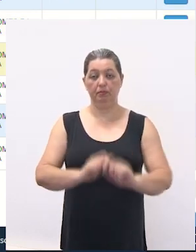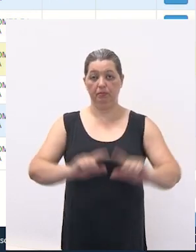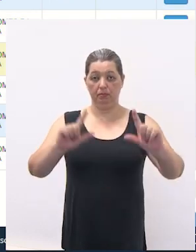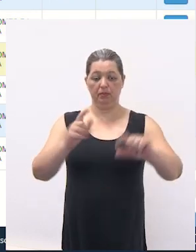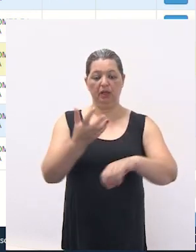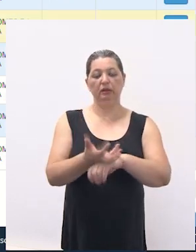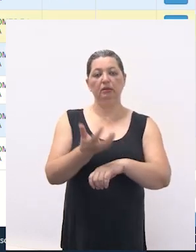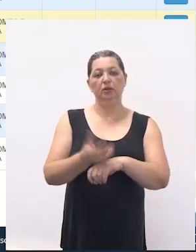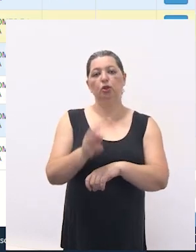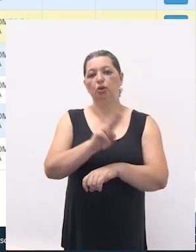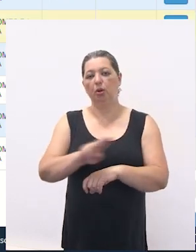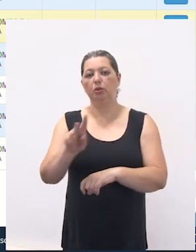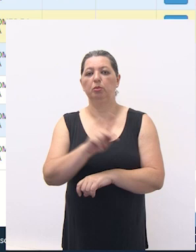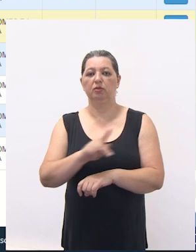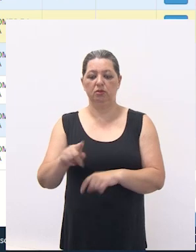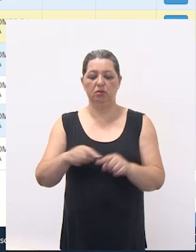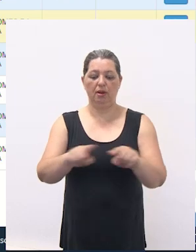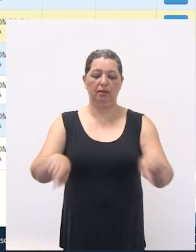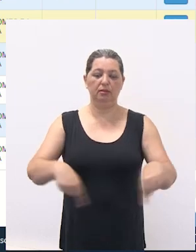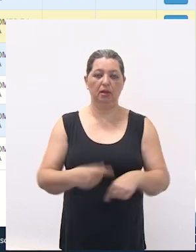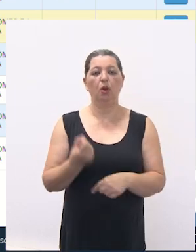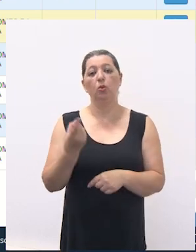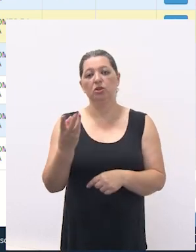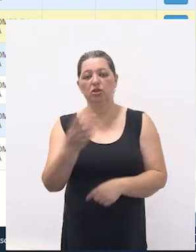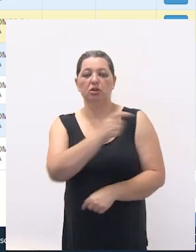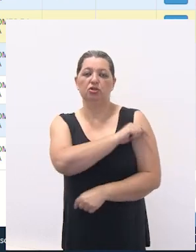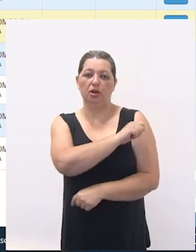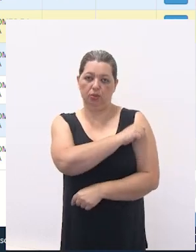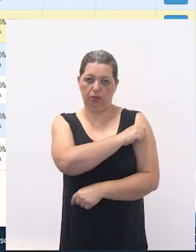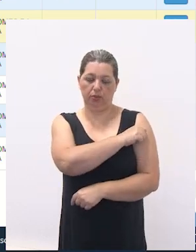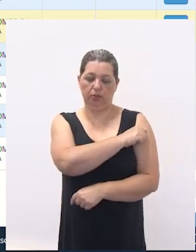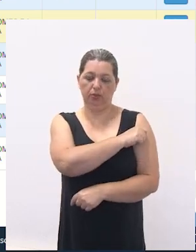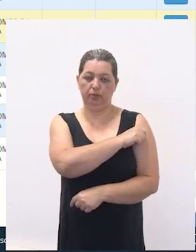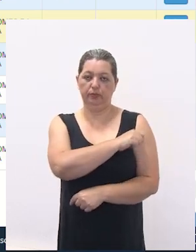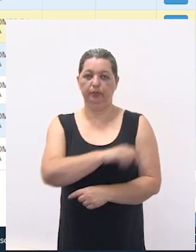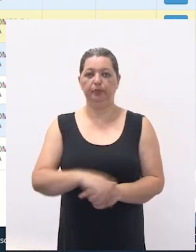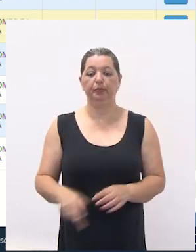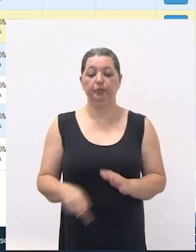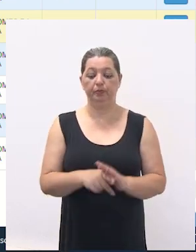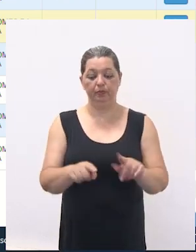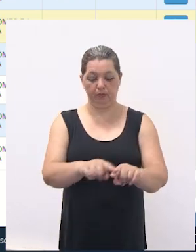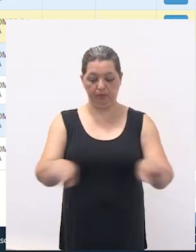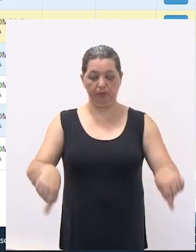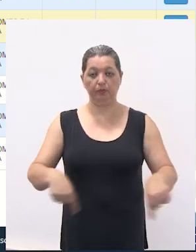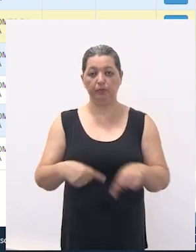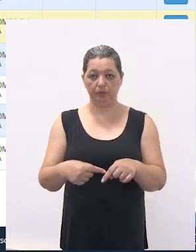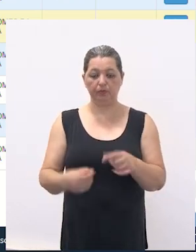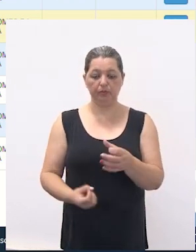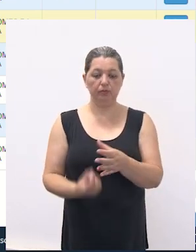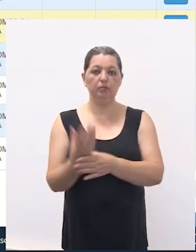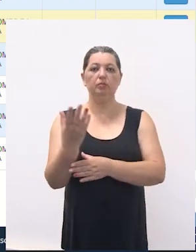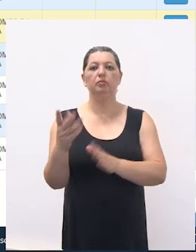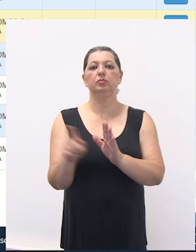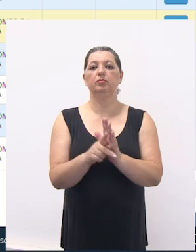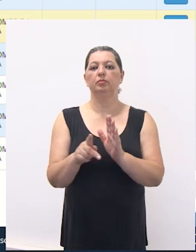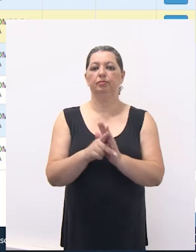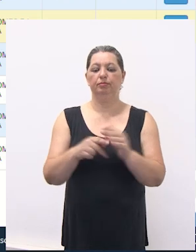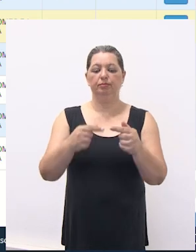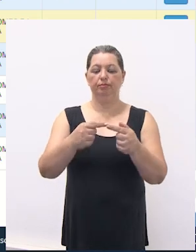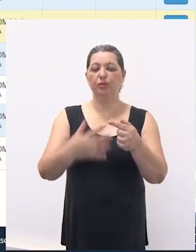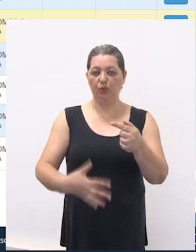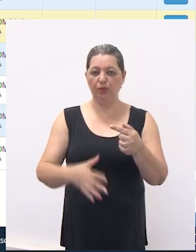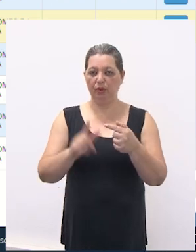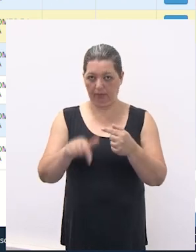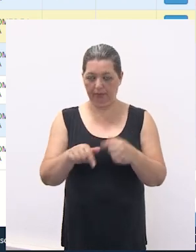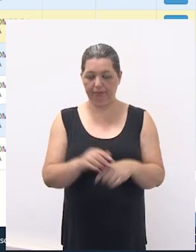o nome do professor, a classe, quantidade de alunos, para que essa classe seja criada dentro do Classroom, é isso? Isso.